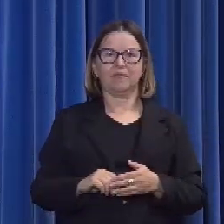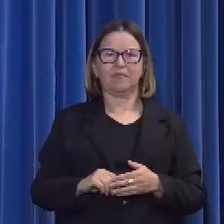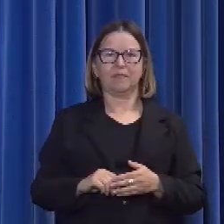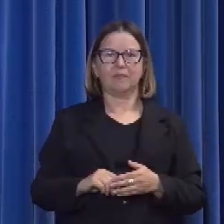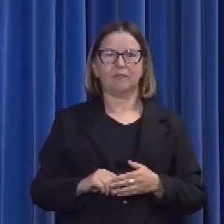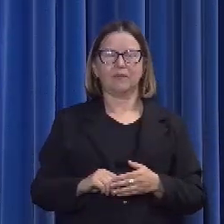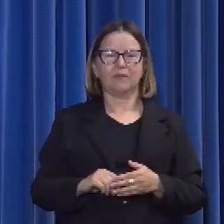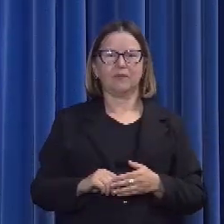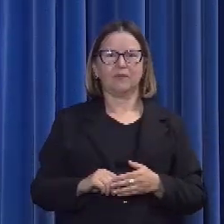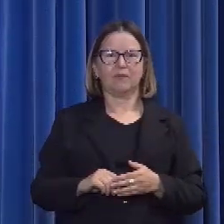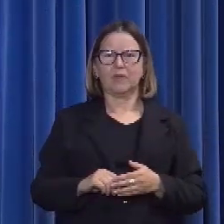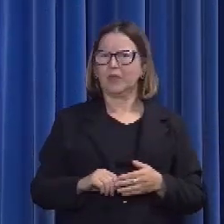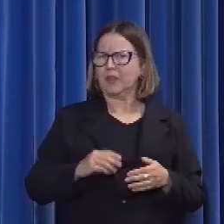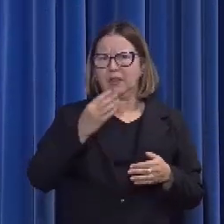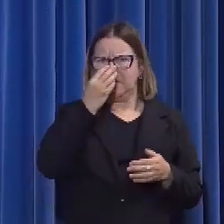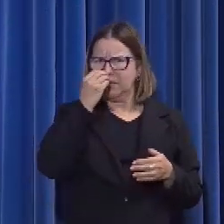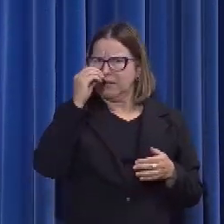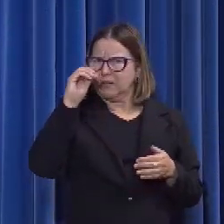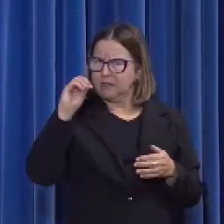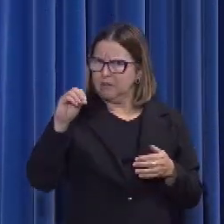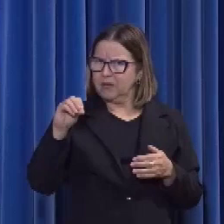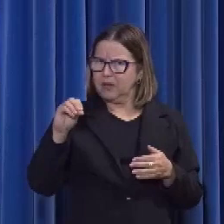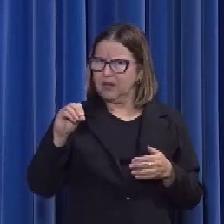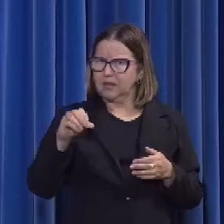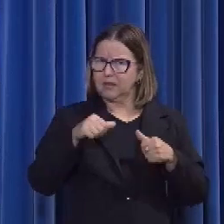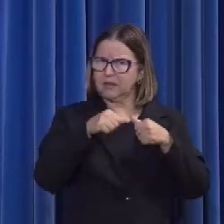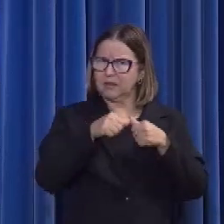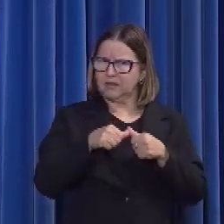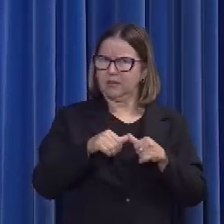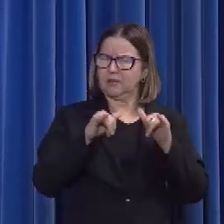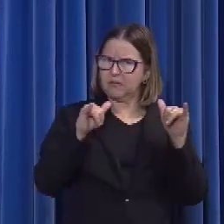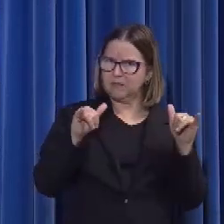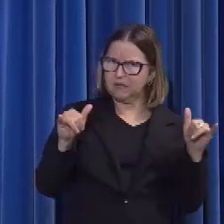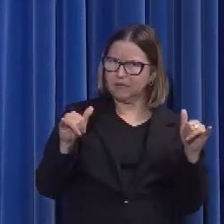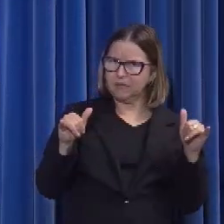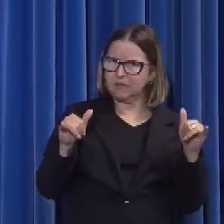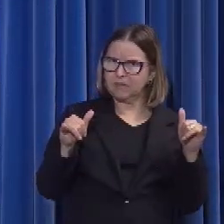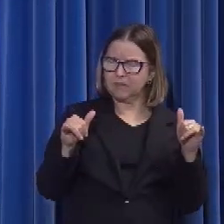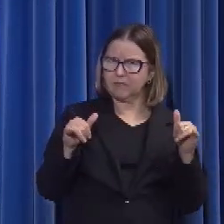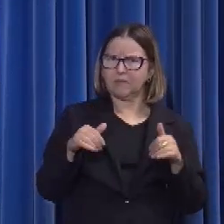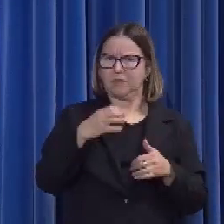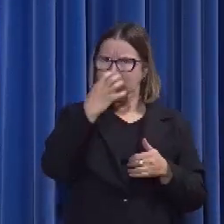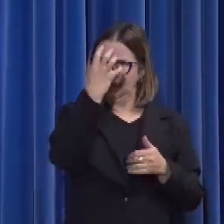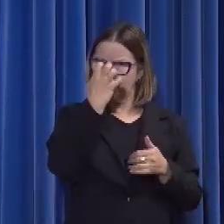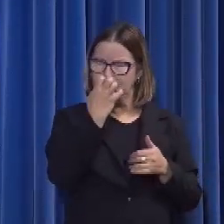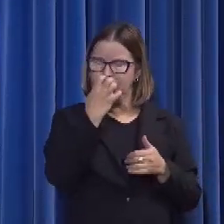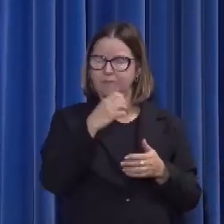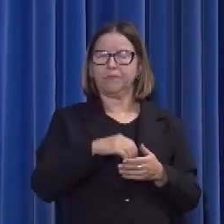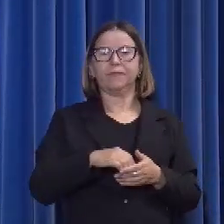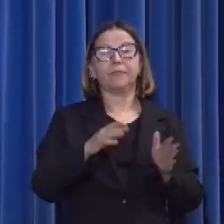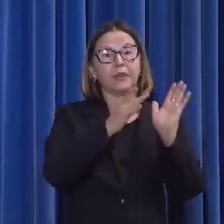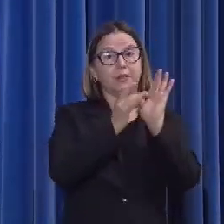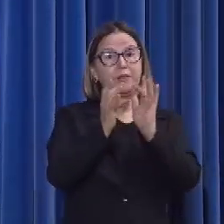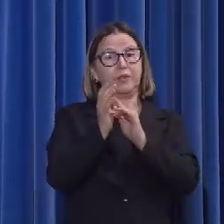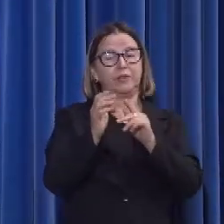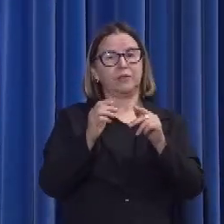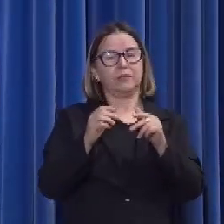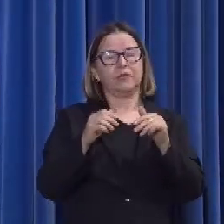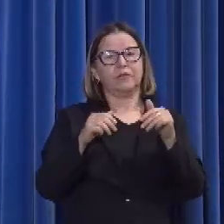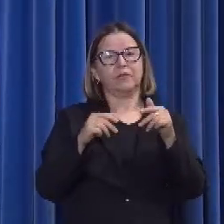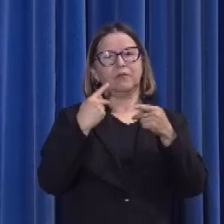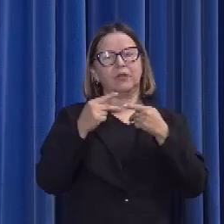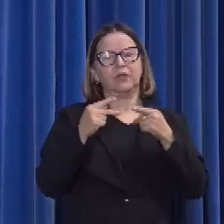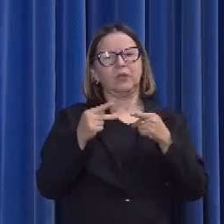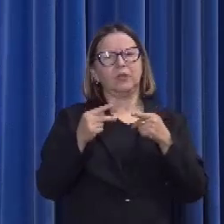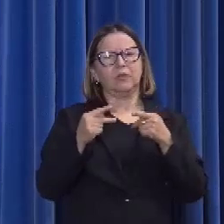como uma coisa comum. Isso é muito sério. Isso é muito sério. Jesus diz, que adianta o homem ganhar o